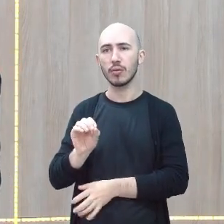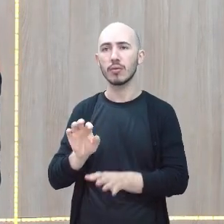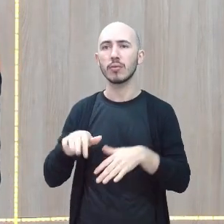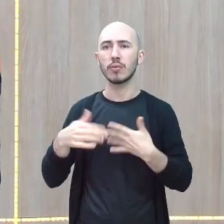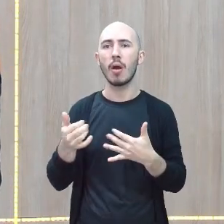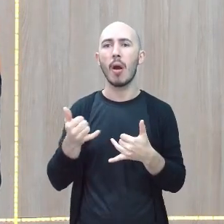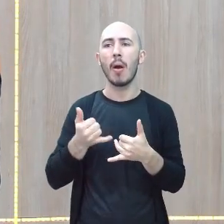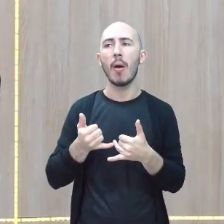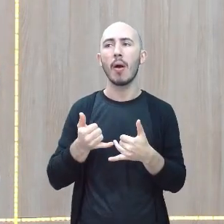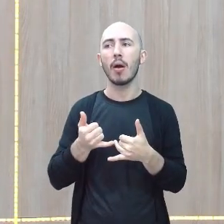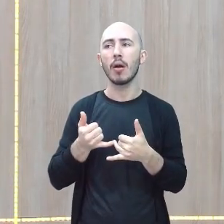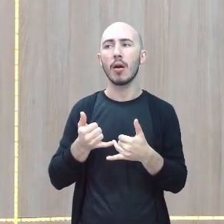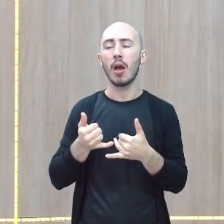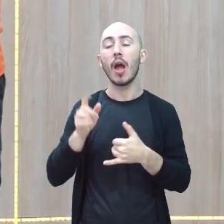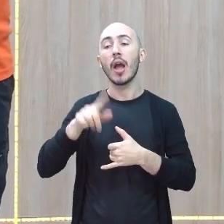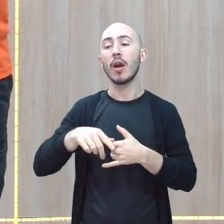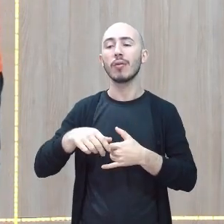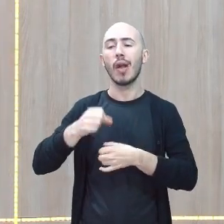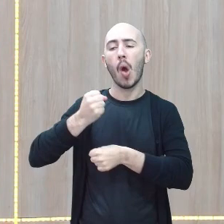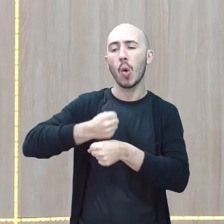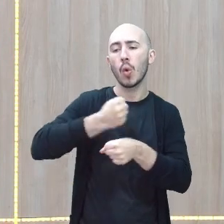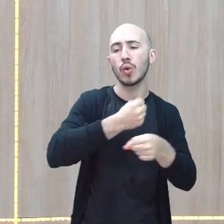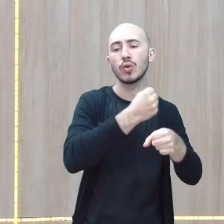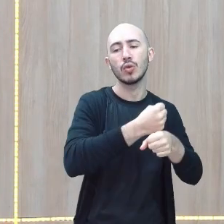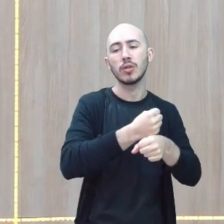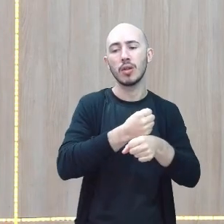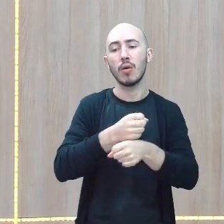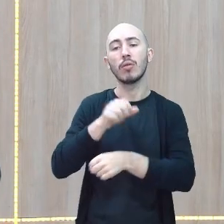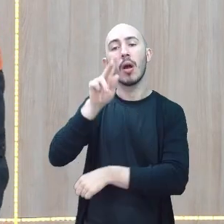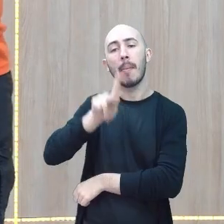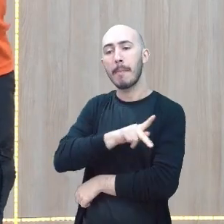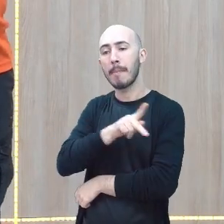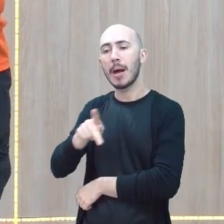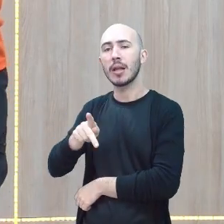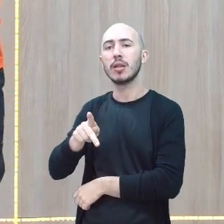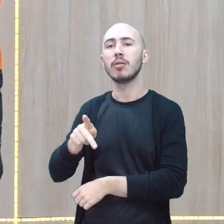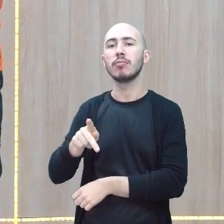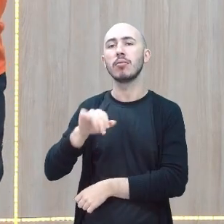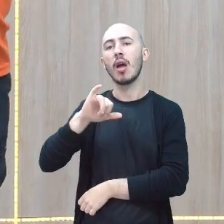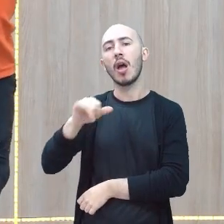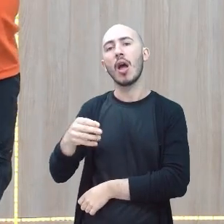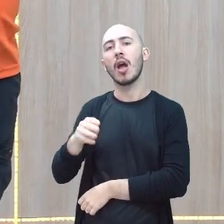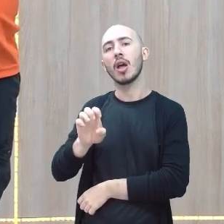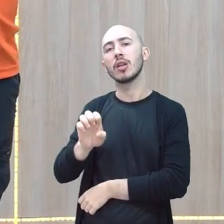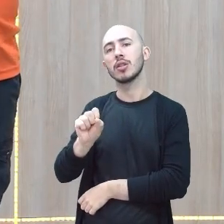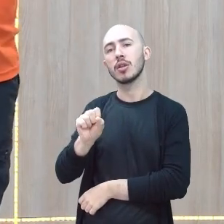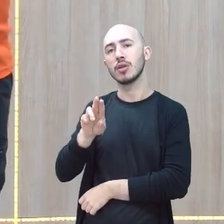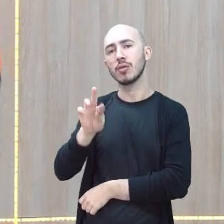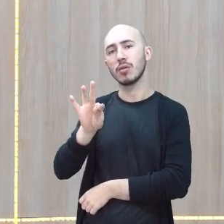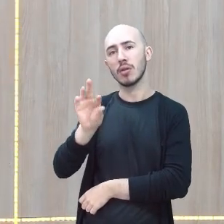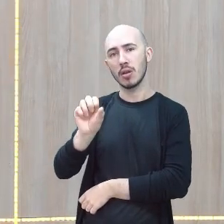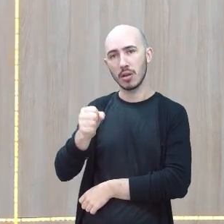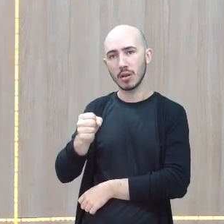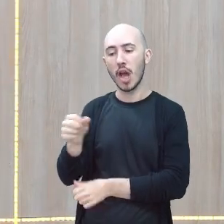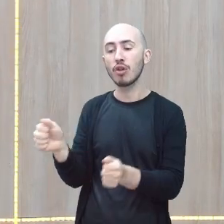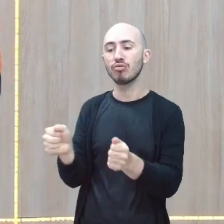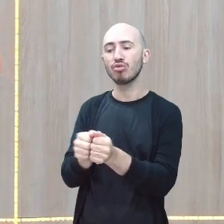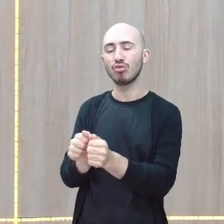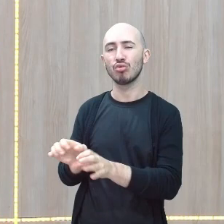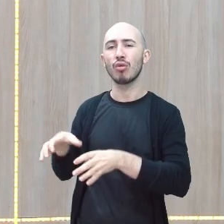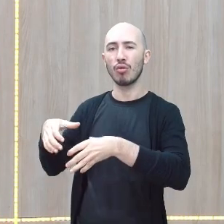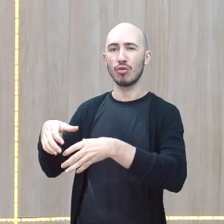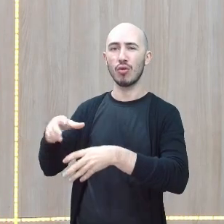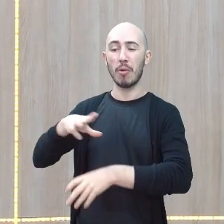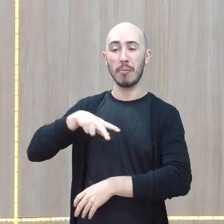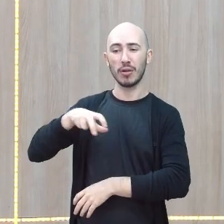eram construções jesuítas. Então, os padres jesuítas, né, que vieram com os colonizadores portugueses, né, eles iniciaram, né,